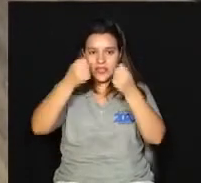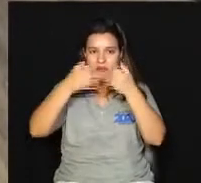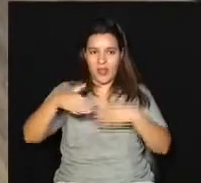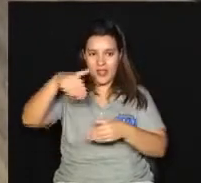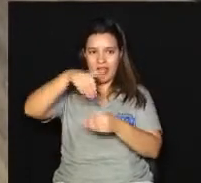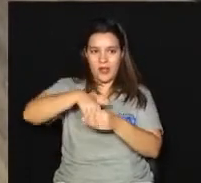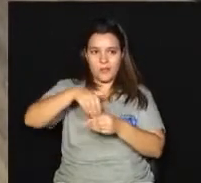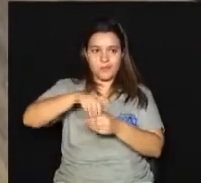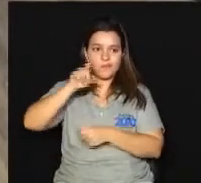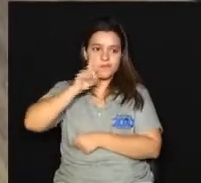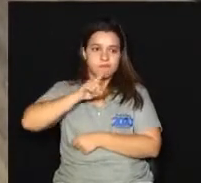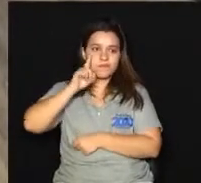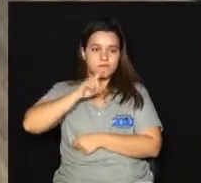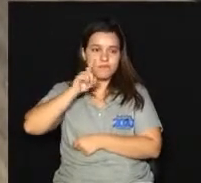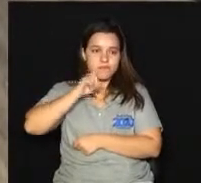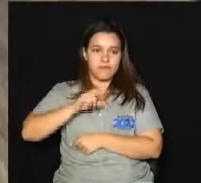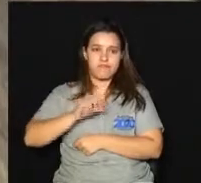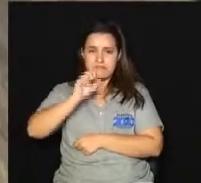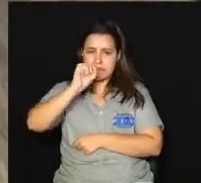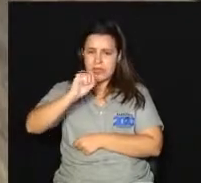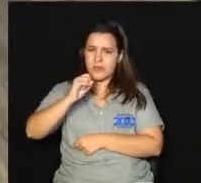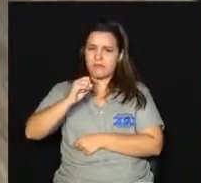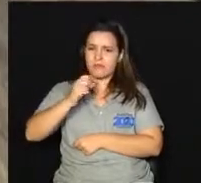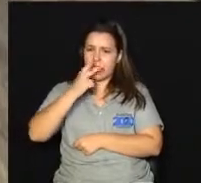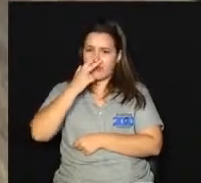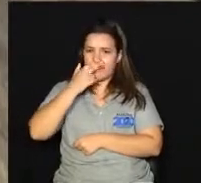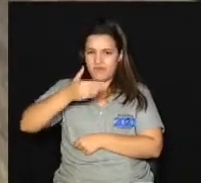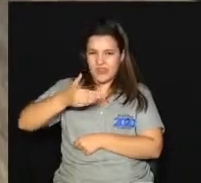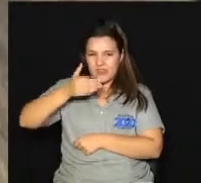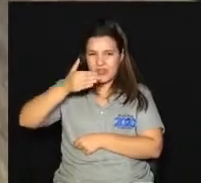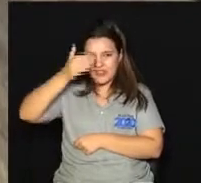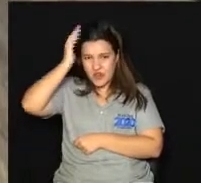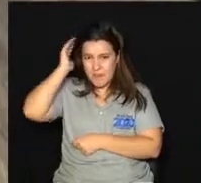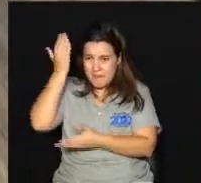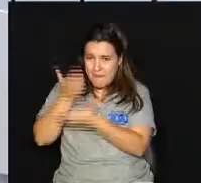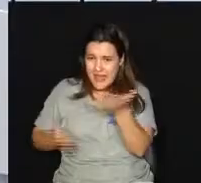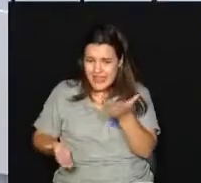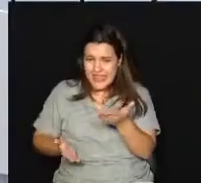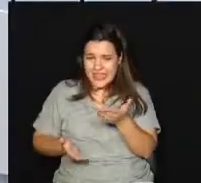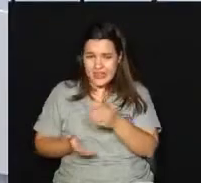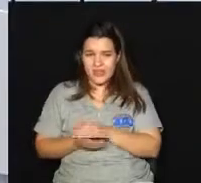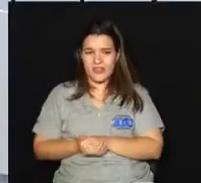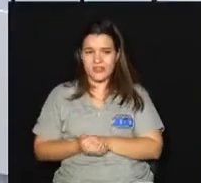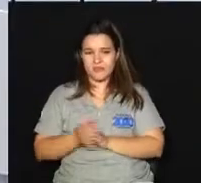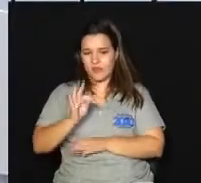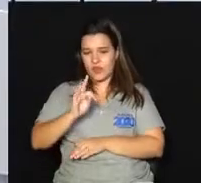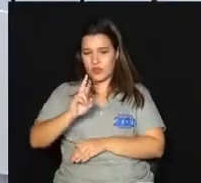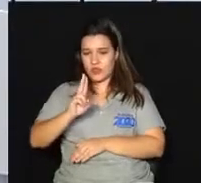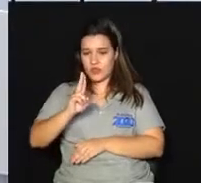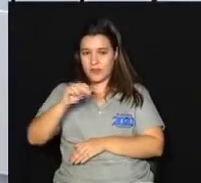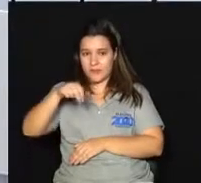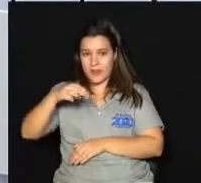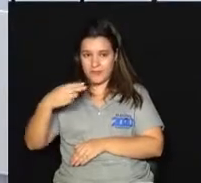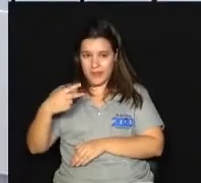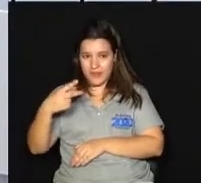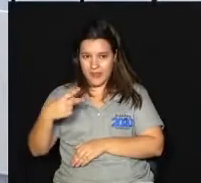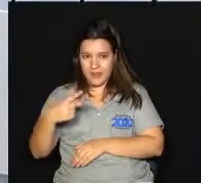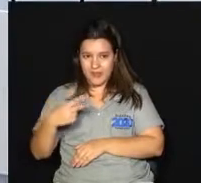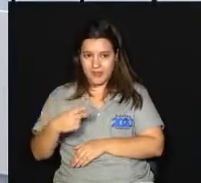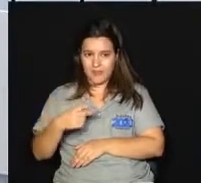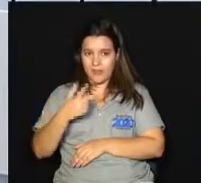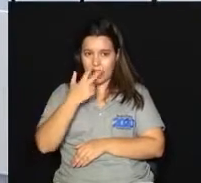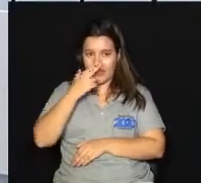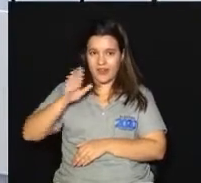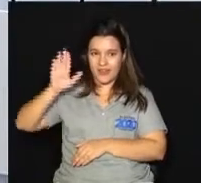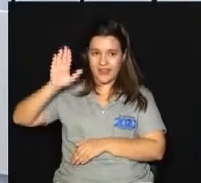norte-americanas. Caso se concretize a derrota do Donald Trump, que é um candidato que a gente poderia dizer aqui